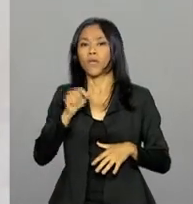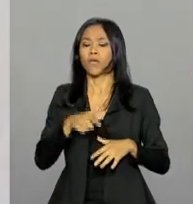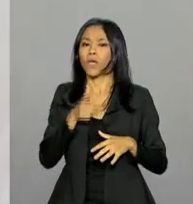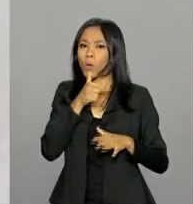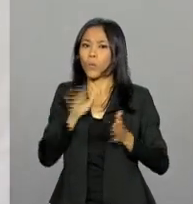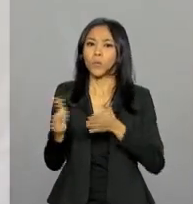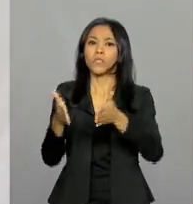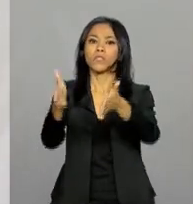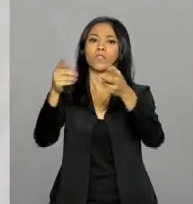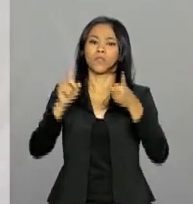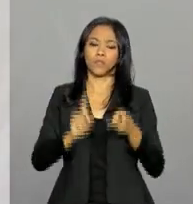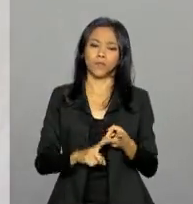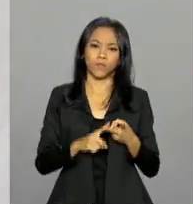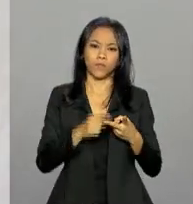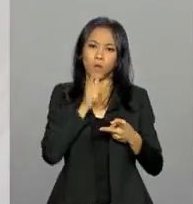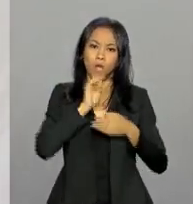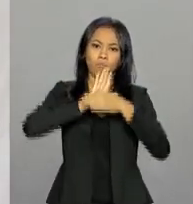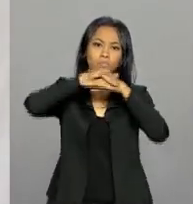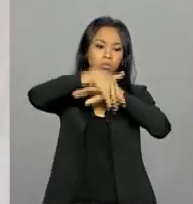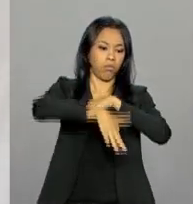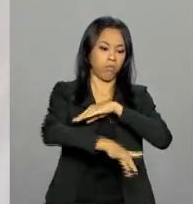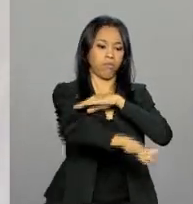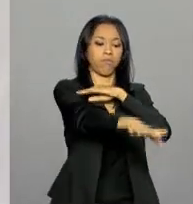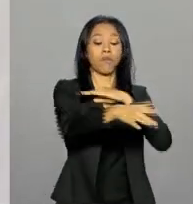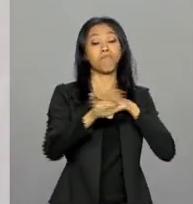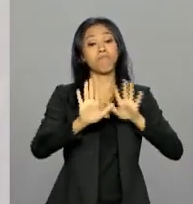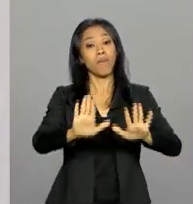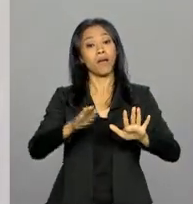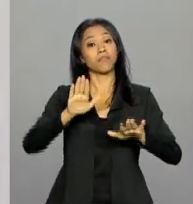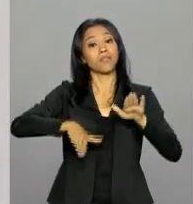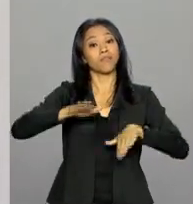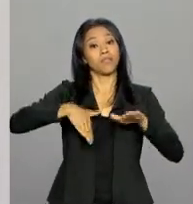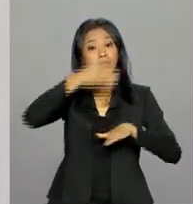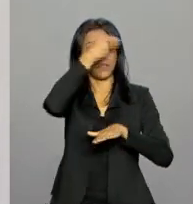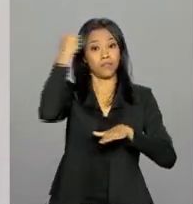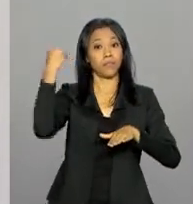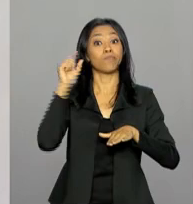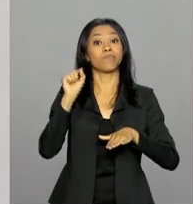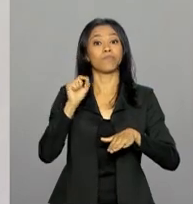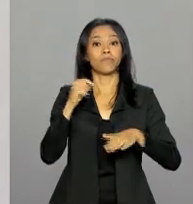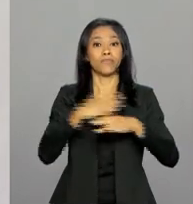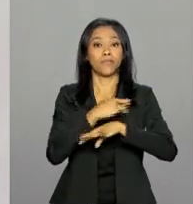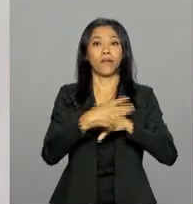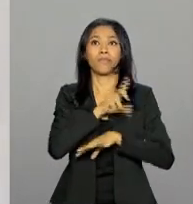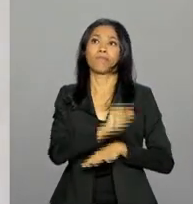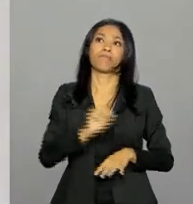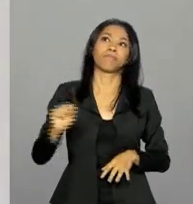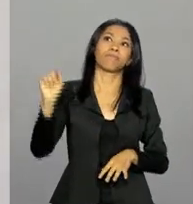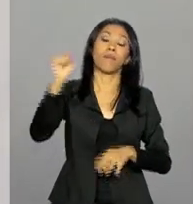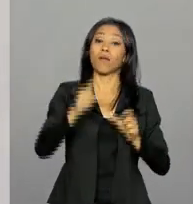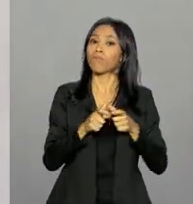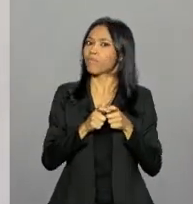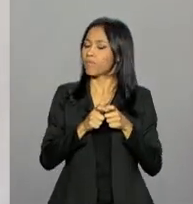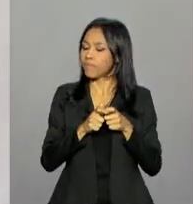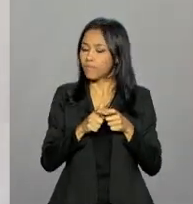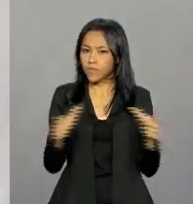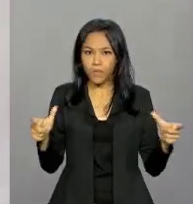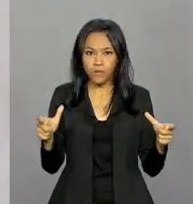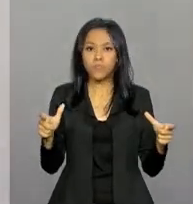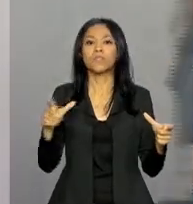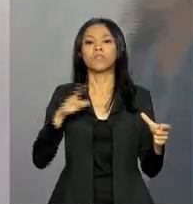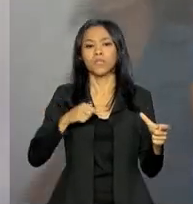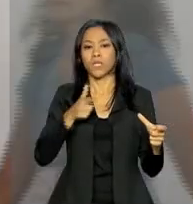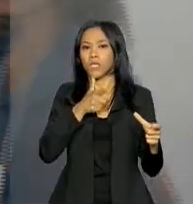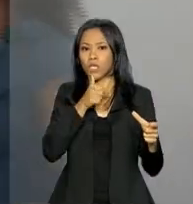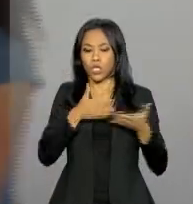nascentes mas a gente se esquece às vezes as cidades a maioria das nossas cidades passa um rio que